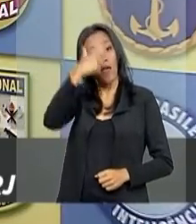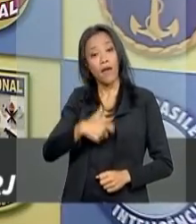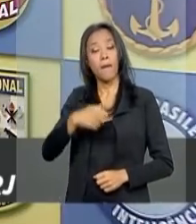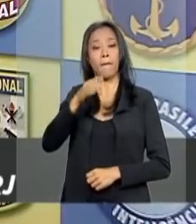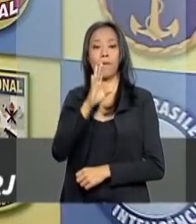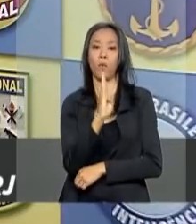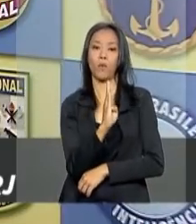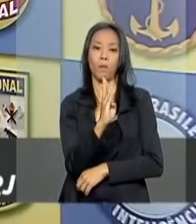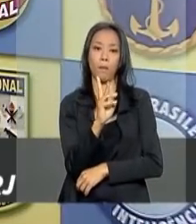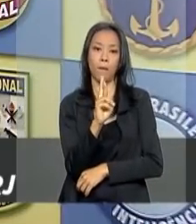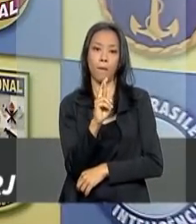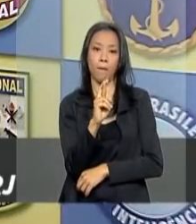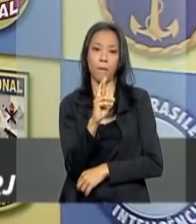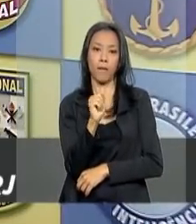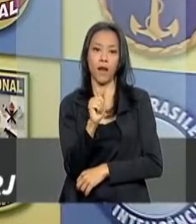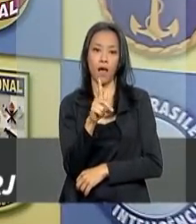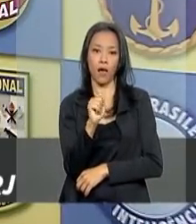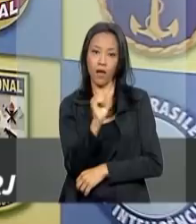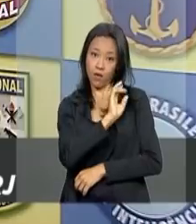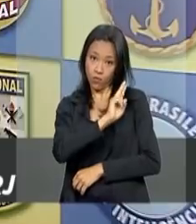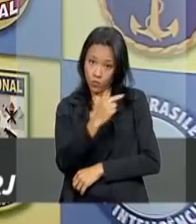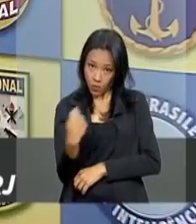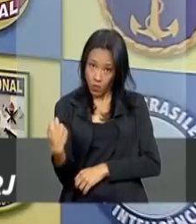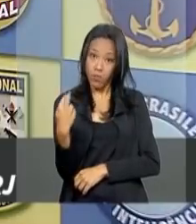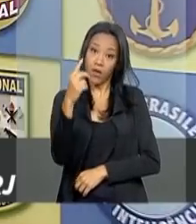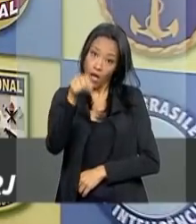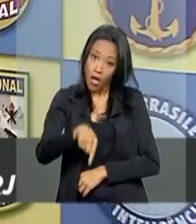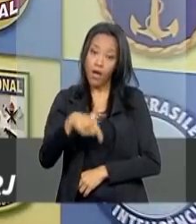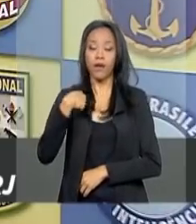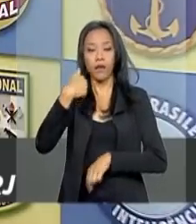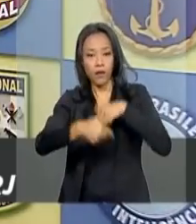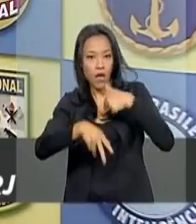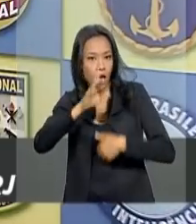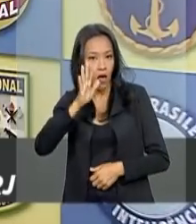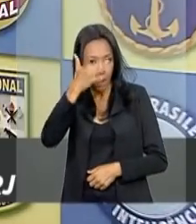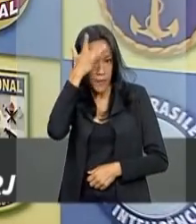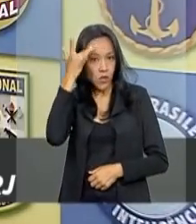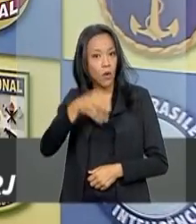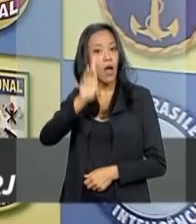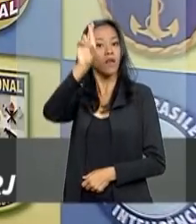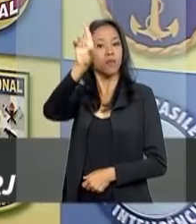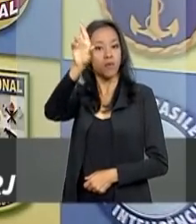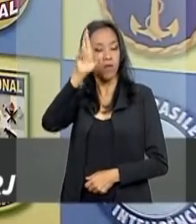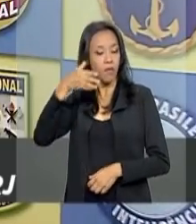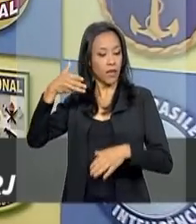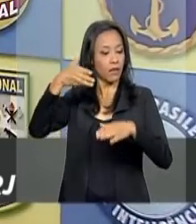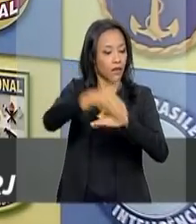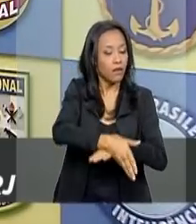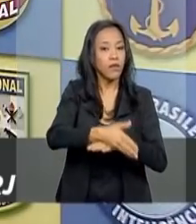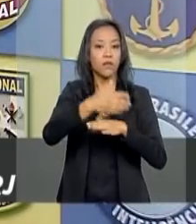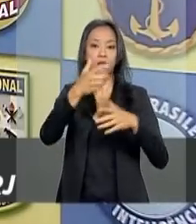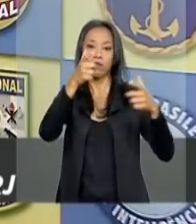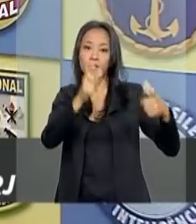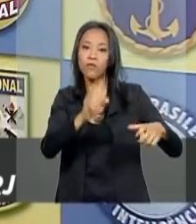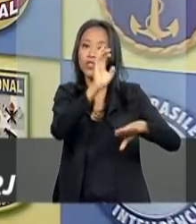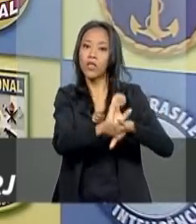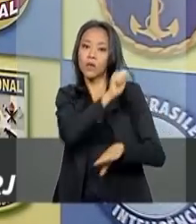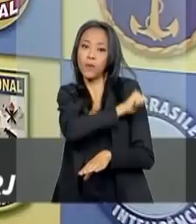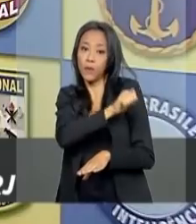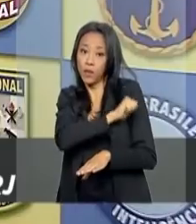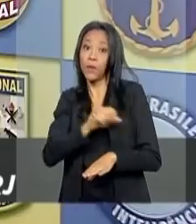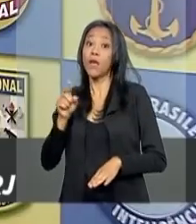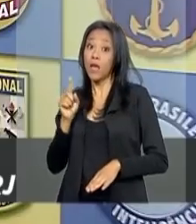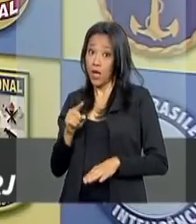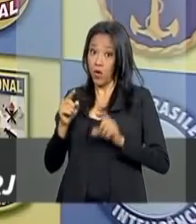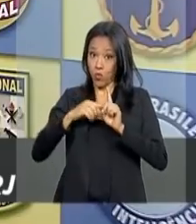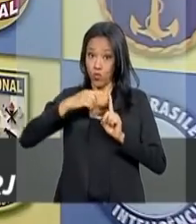ações aqui da intervenção federal aqui no rio de janeiro assim que o presidente michel temer chegar o general braga neto vai acompanhar